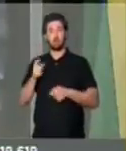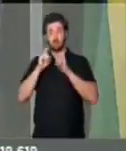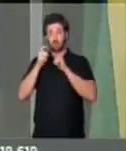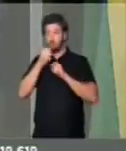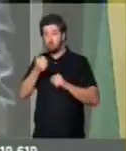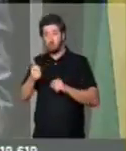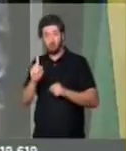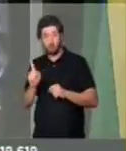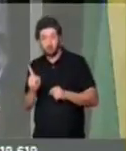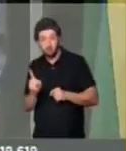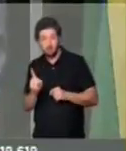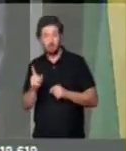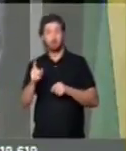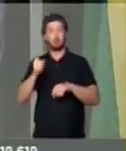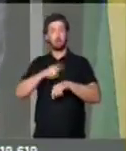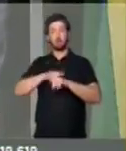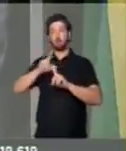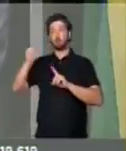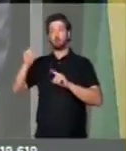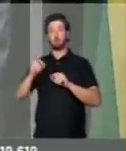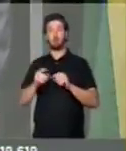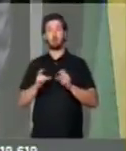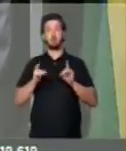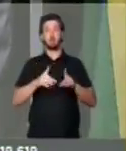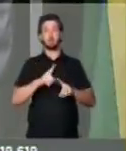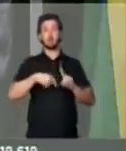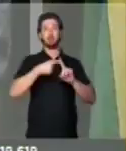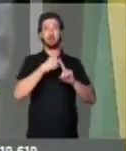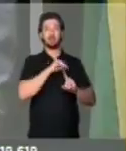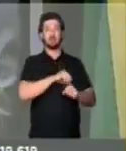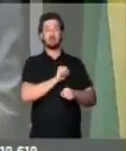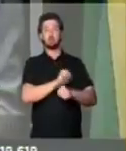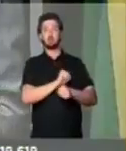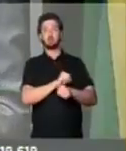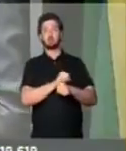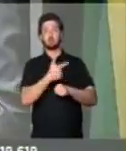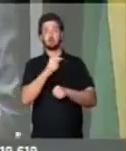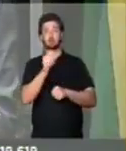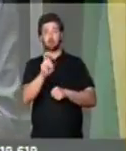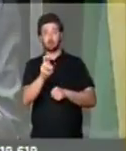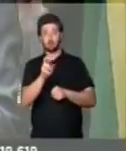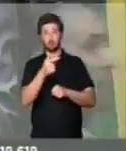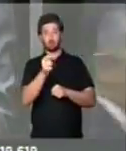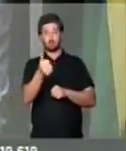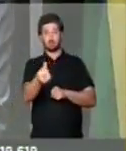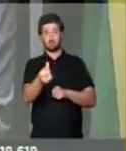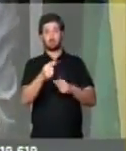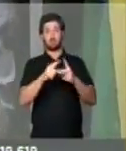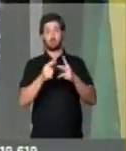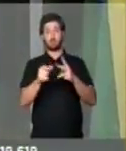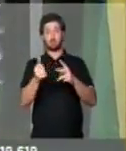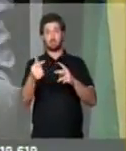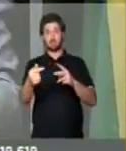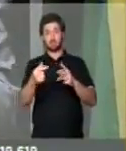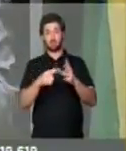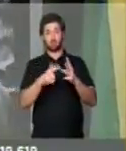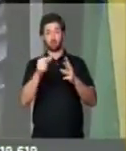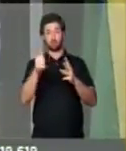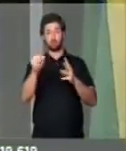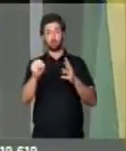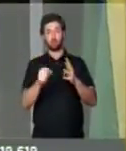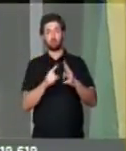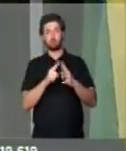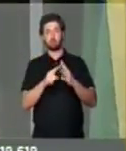administrado direito, na saída dele ele deixou reajustes salariais para 2015, 2016, 2017 e